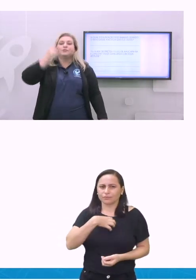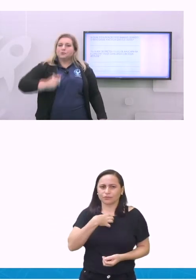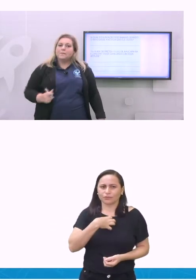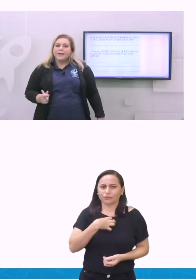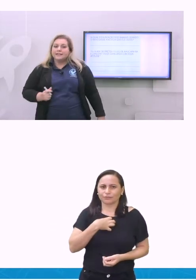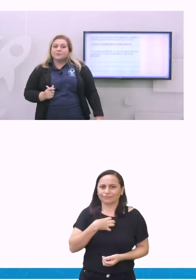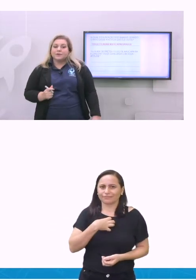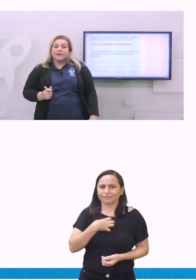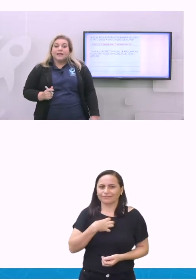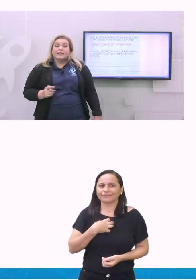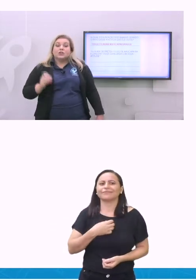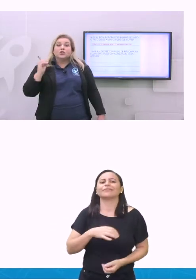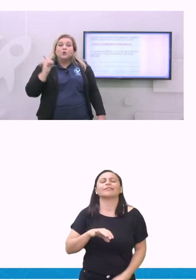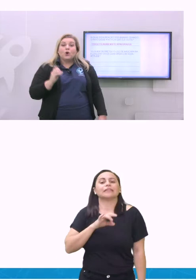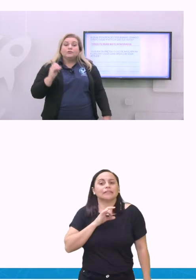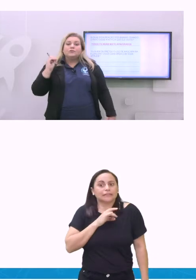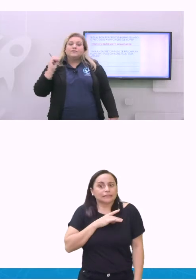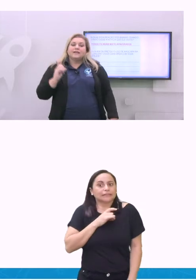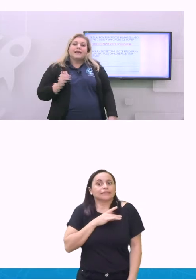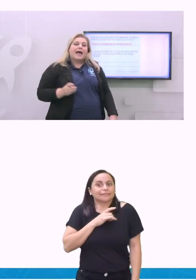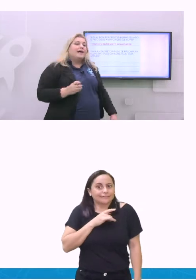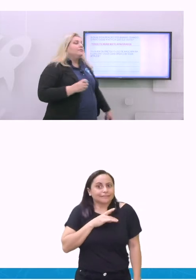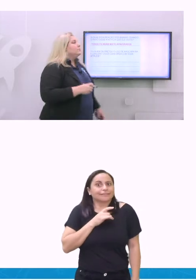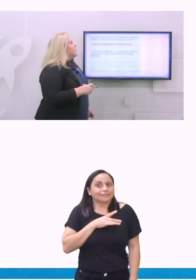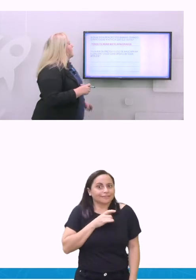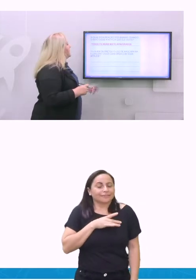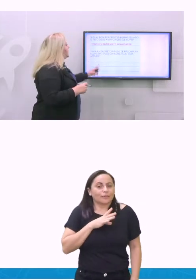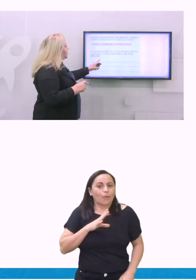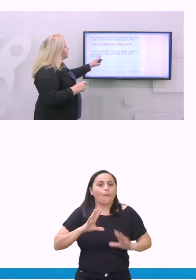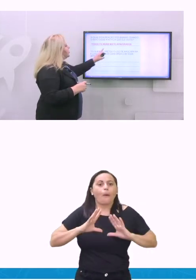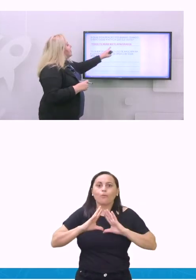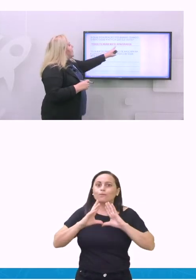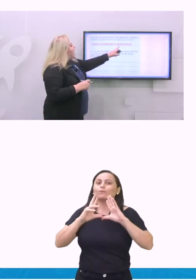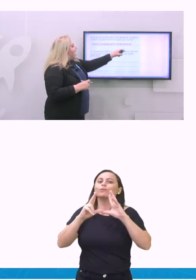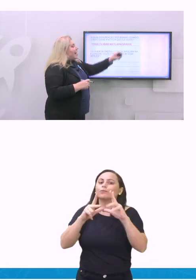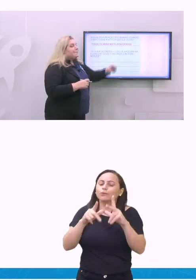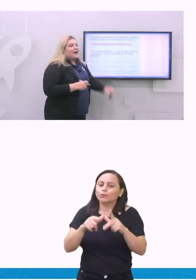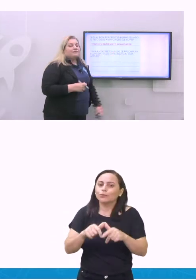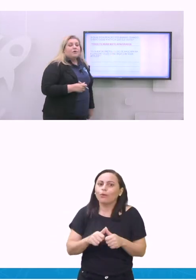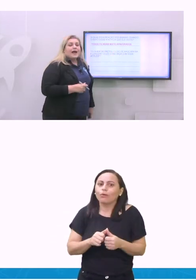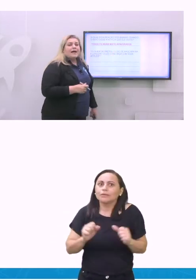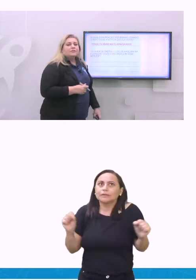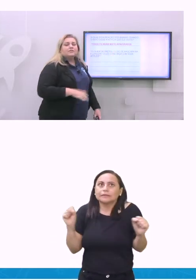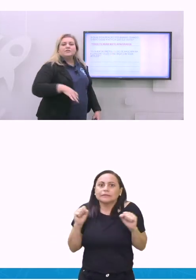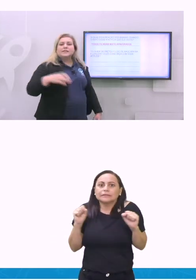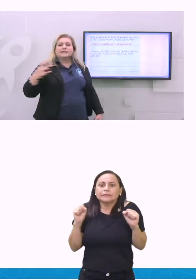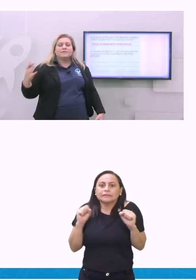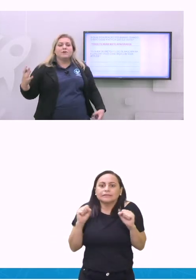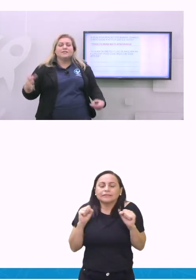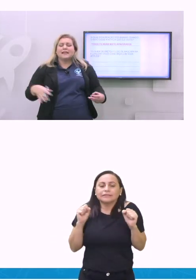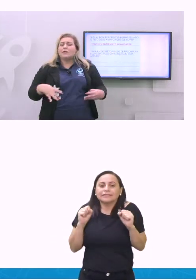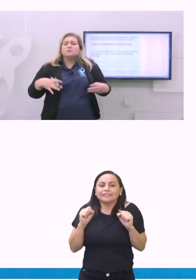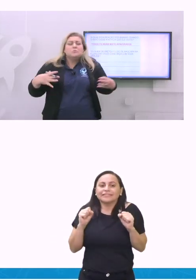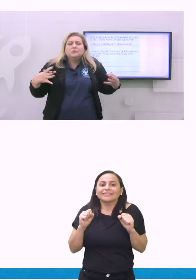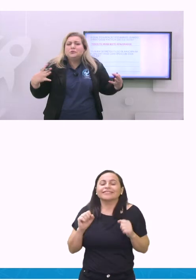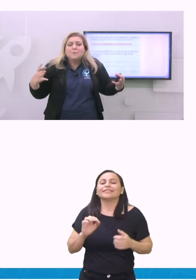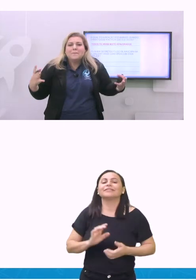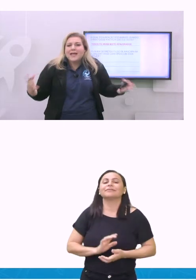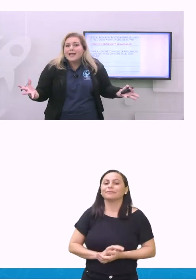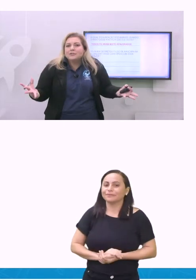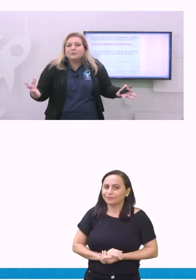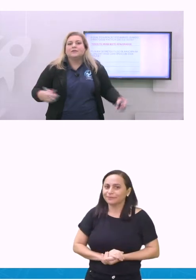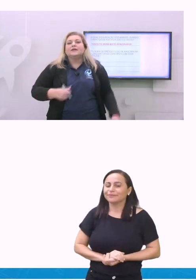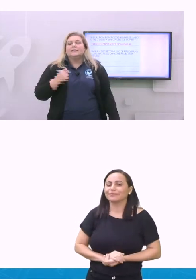medo? Isso mesmo. Todos ficaram muito apavorados. Se você escreveu, eles ficaram com